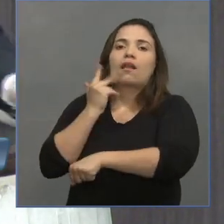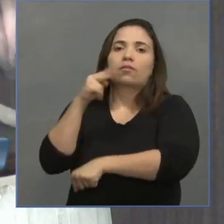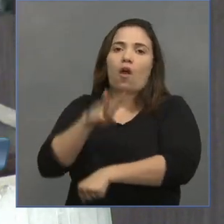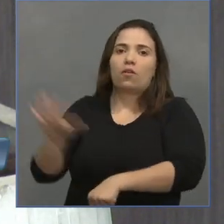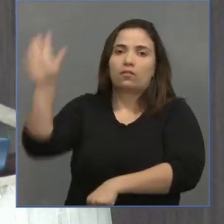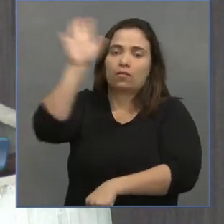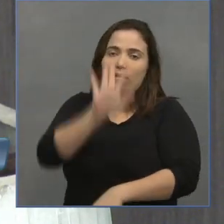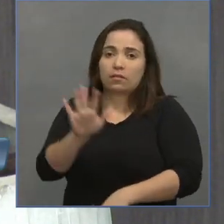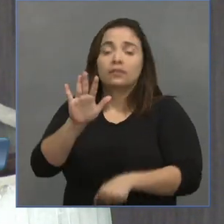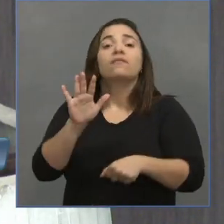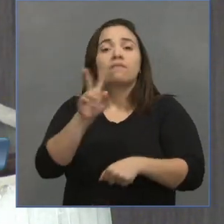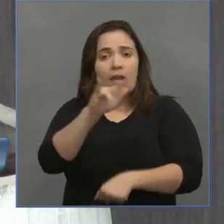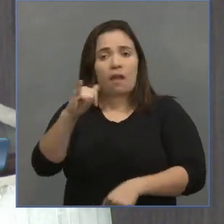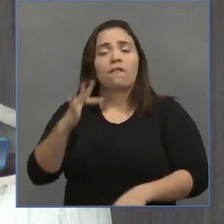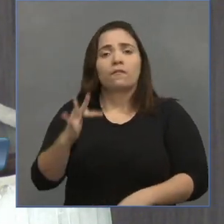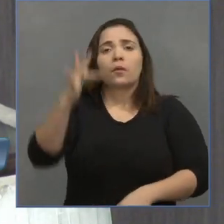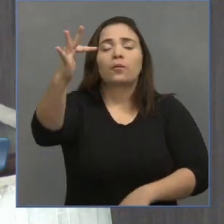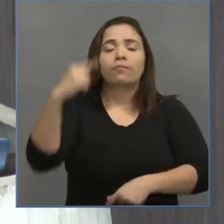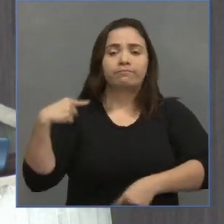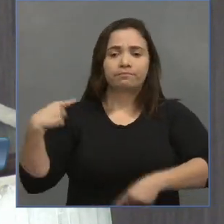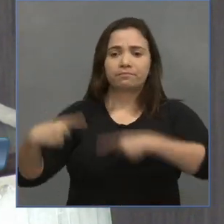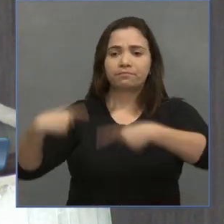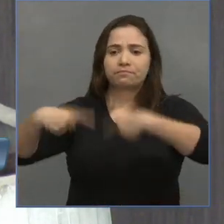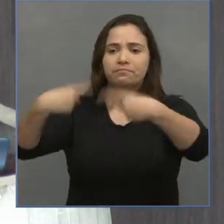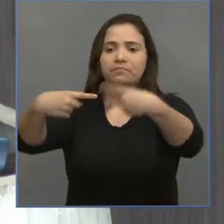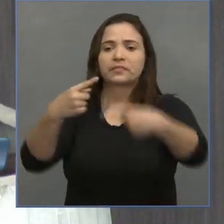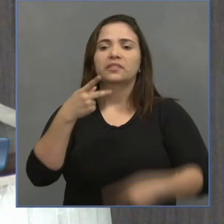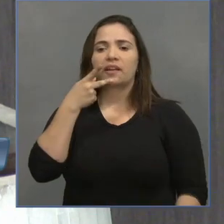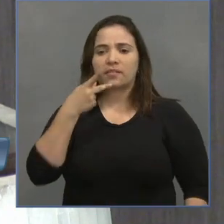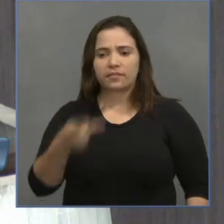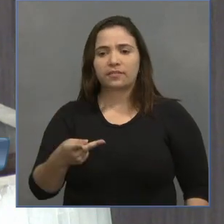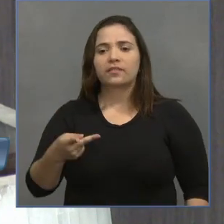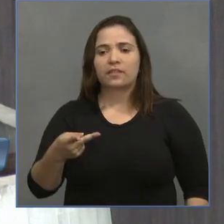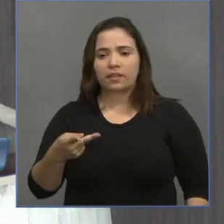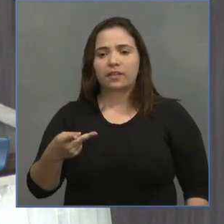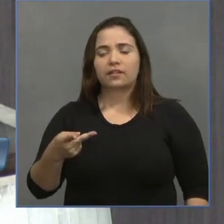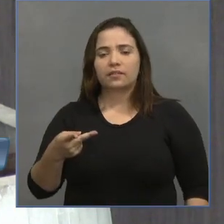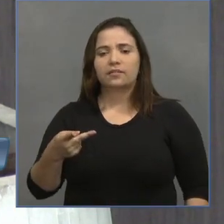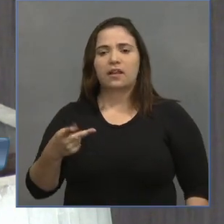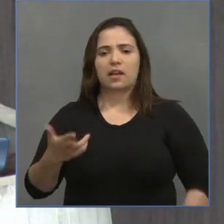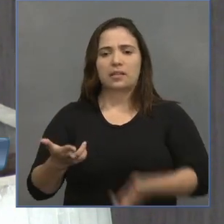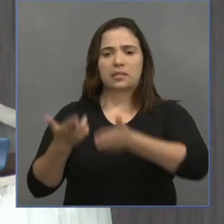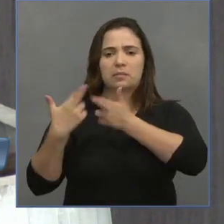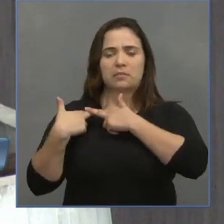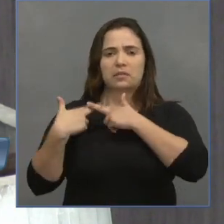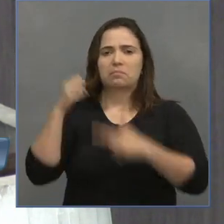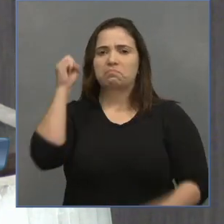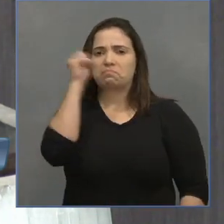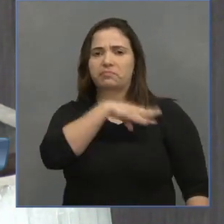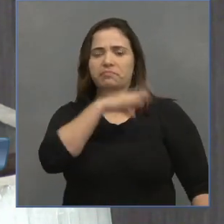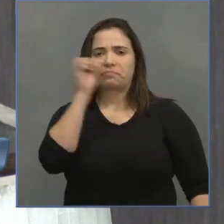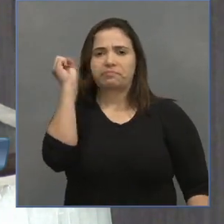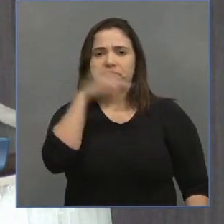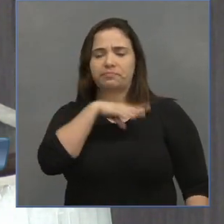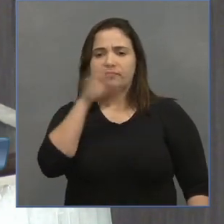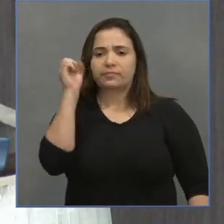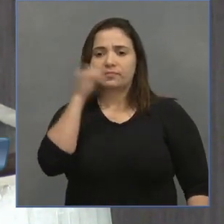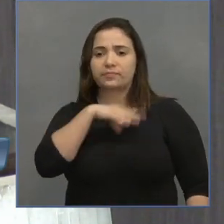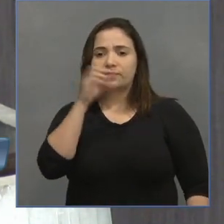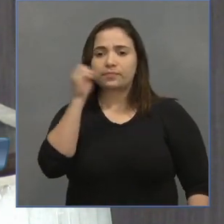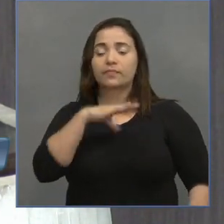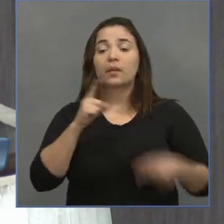futuras gerações vão olhar para trás e dizer: eles foram perdulários, mais que irresponsáveis, foram perdulários porque